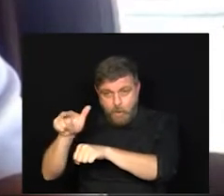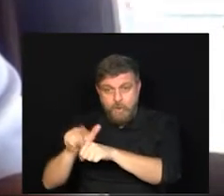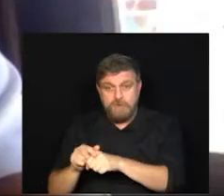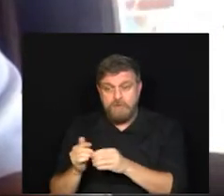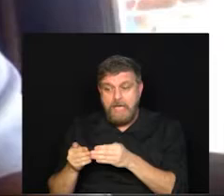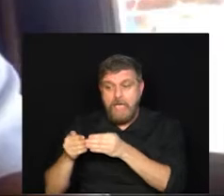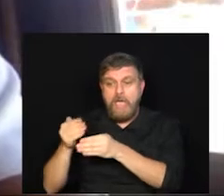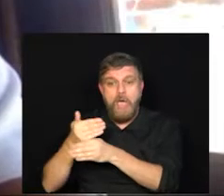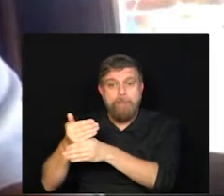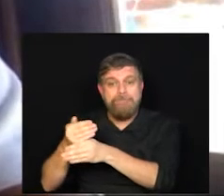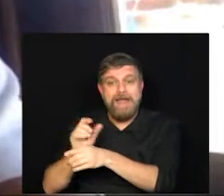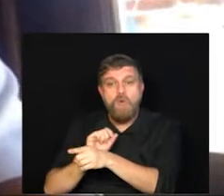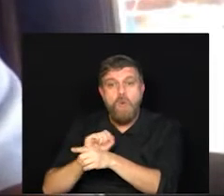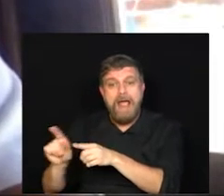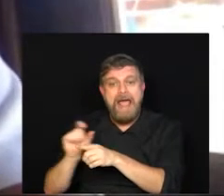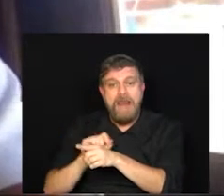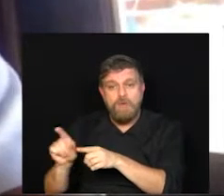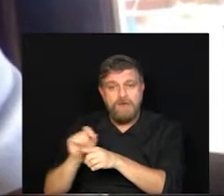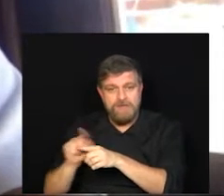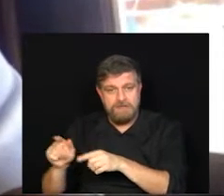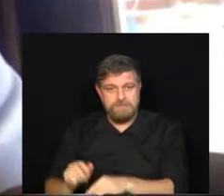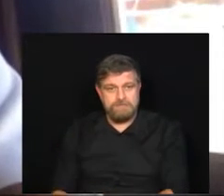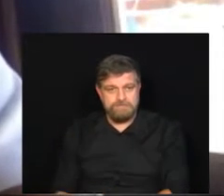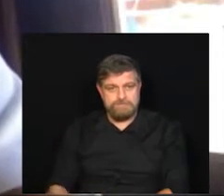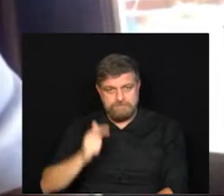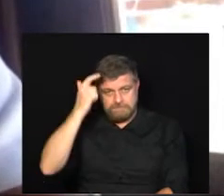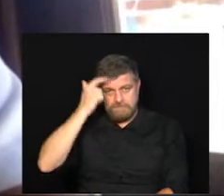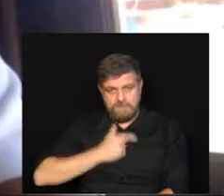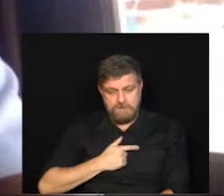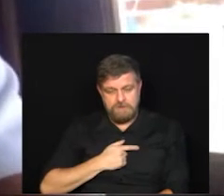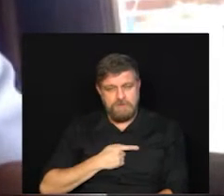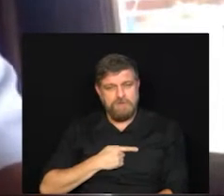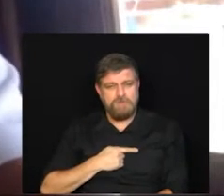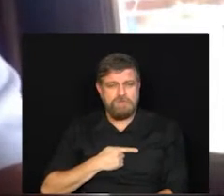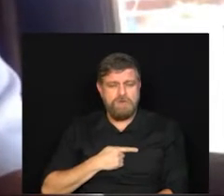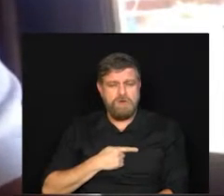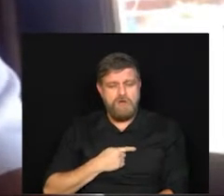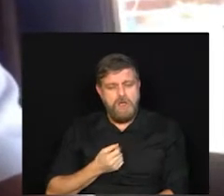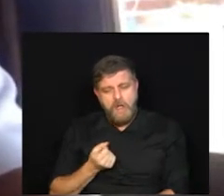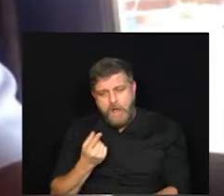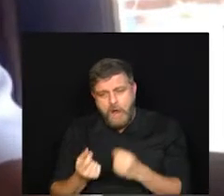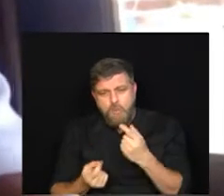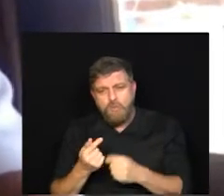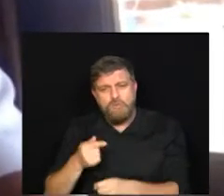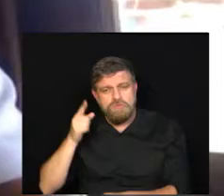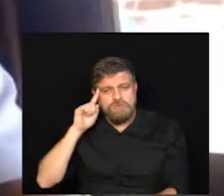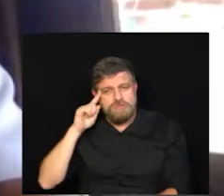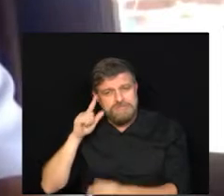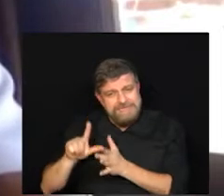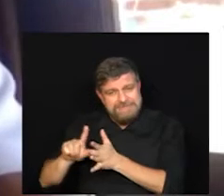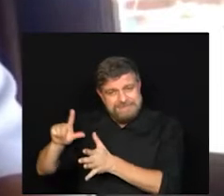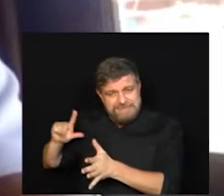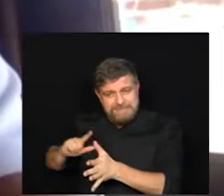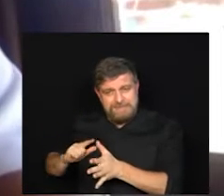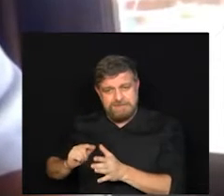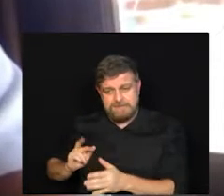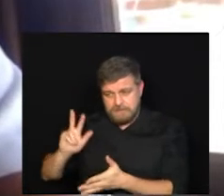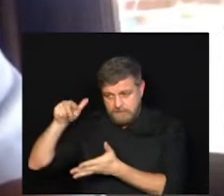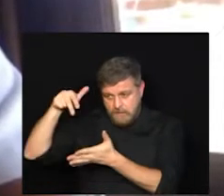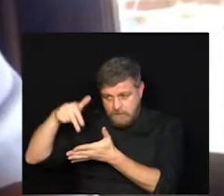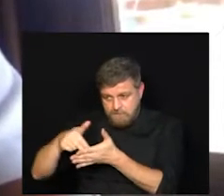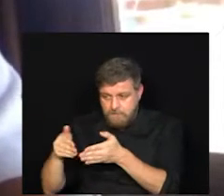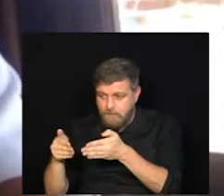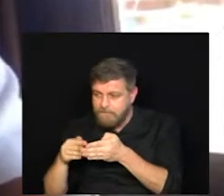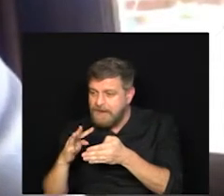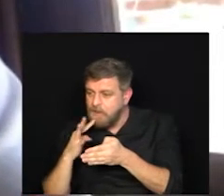alugado. Tá. Então geralmente eu vou uns dias antes para trabalhar no barco e ajeitar o barco, deixar tudo do jeito